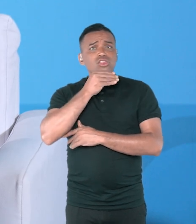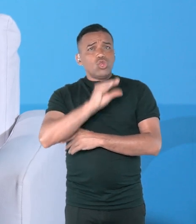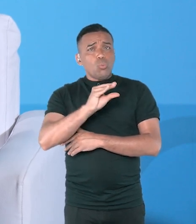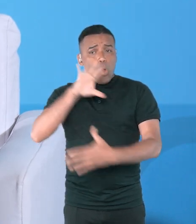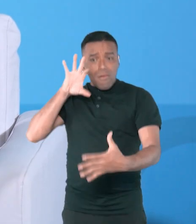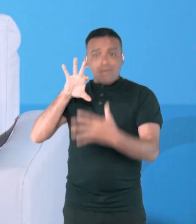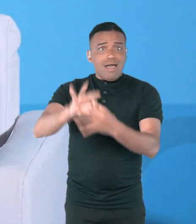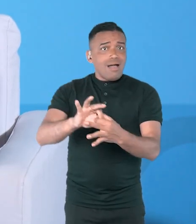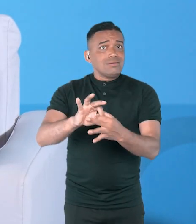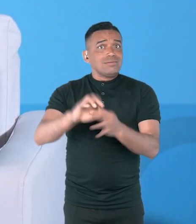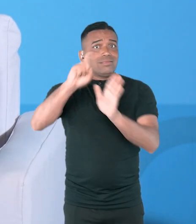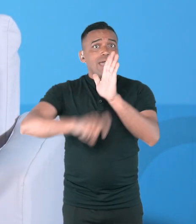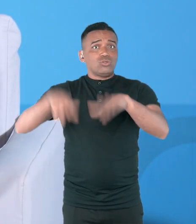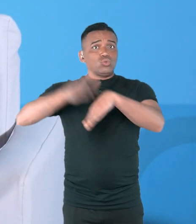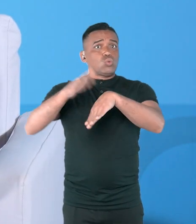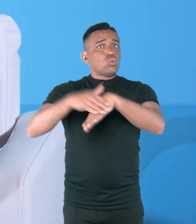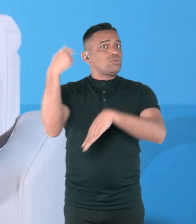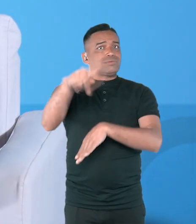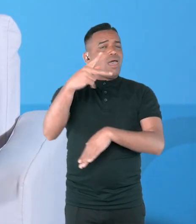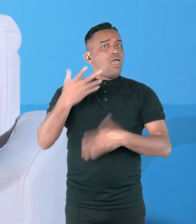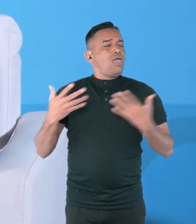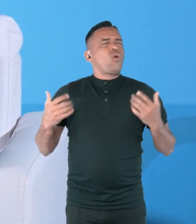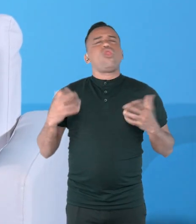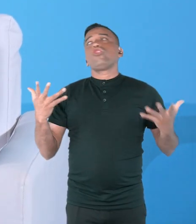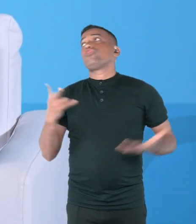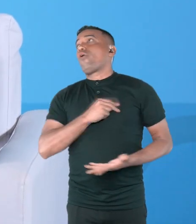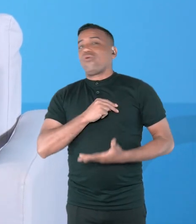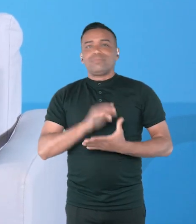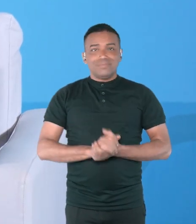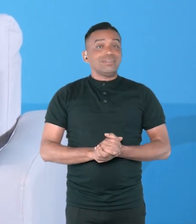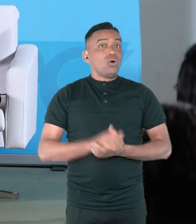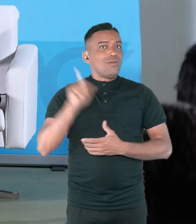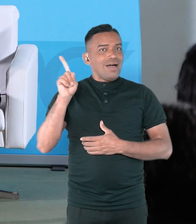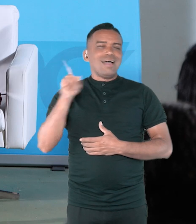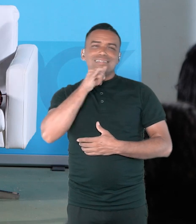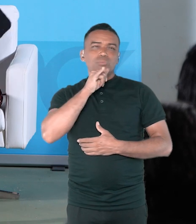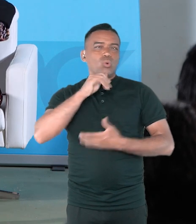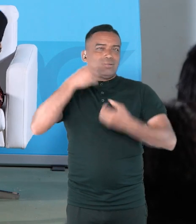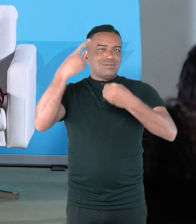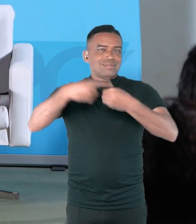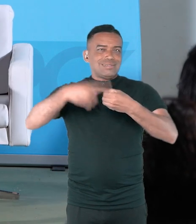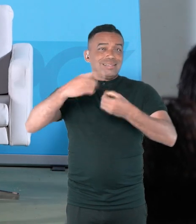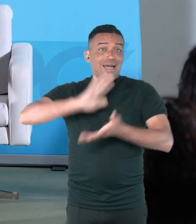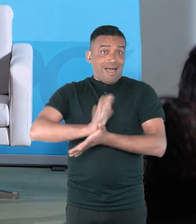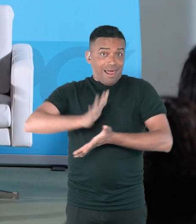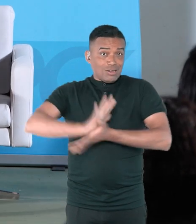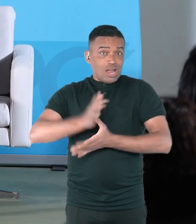aqui para falar nessa hora. Porque eu sei, é aquilo que eu falei lá quando a gente estava no Fliarachá,